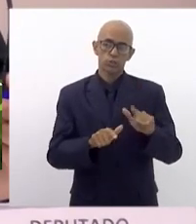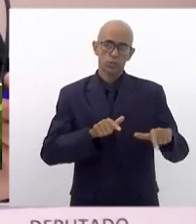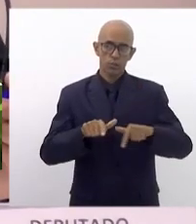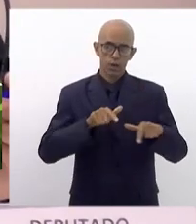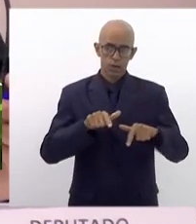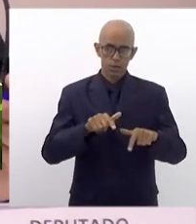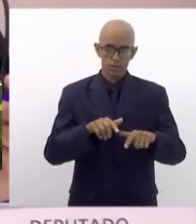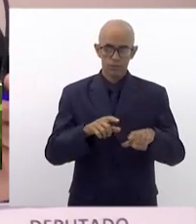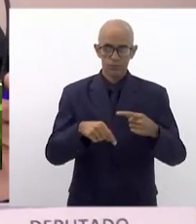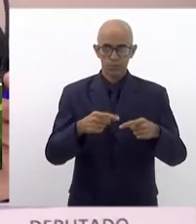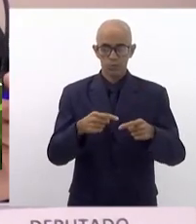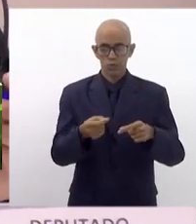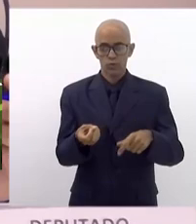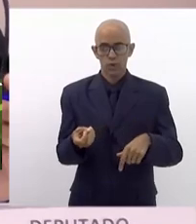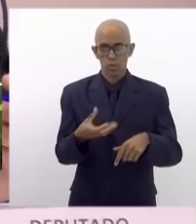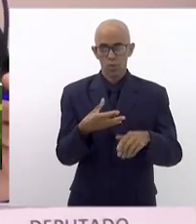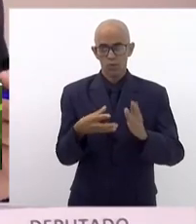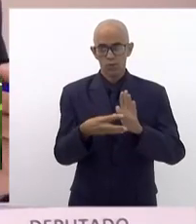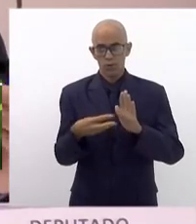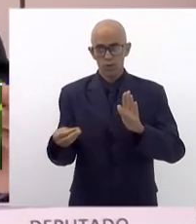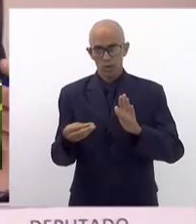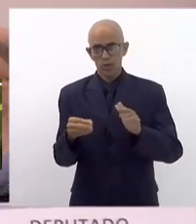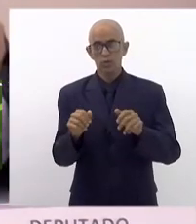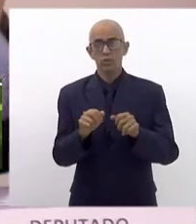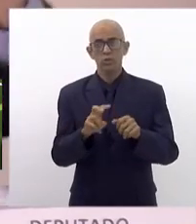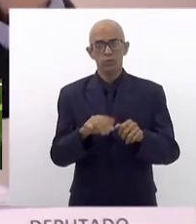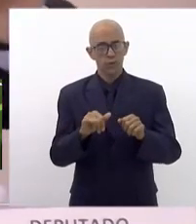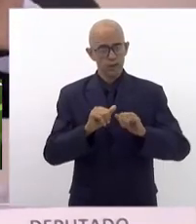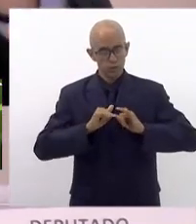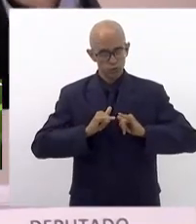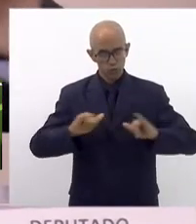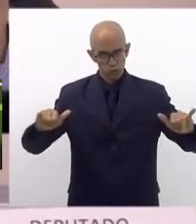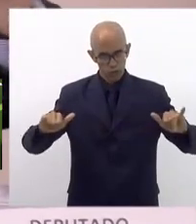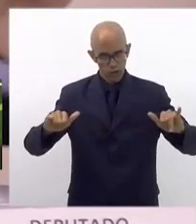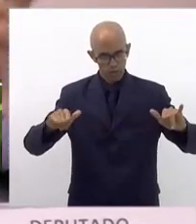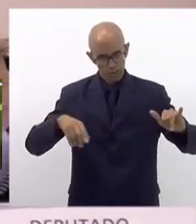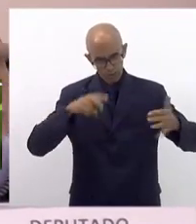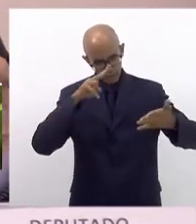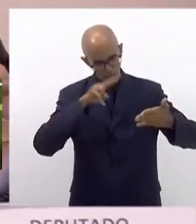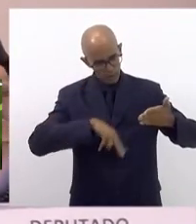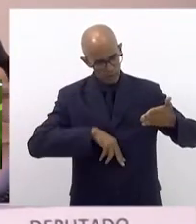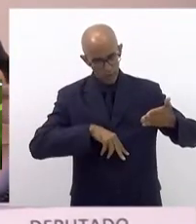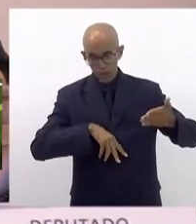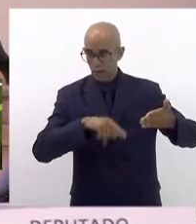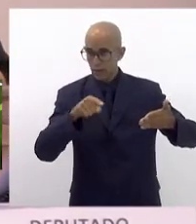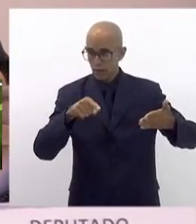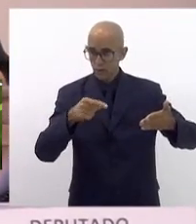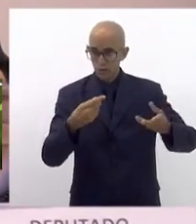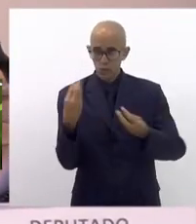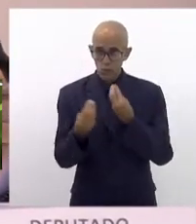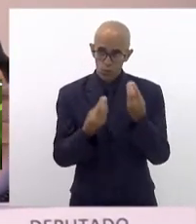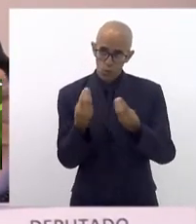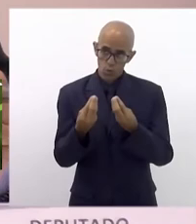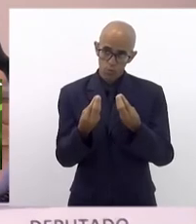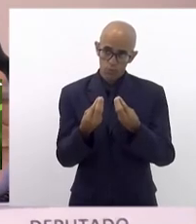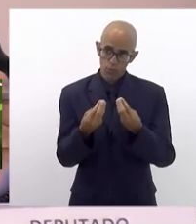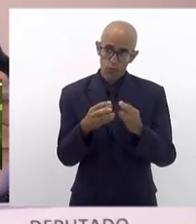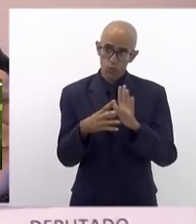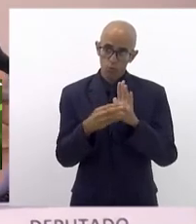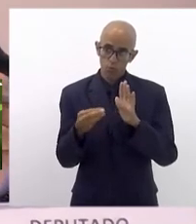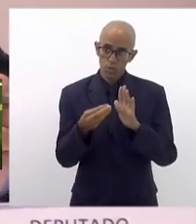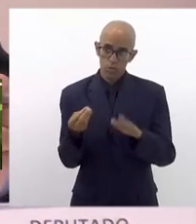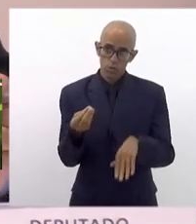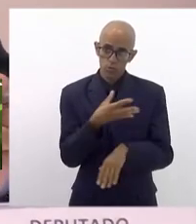versão estiver pronta, a gente vai fazer chegar a vocês para dar uma olhada do jeitão aí como é que ficou a versão que a gente espera que seja